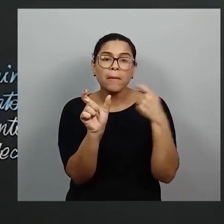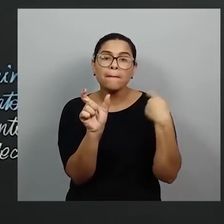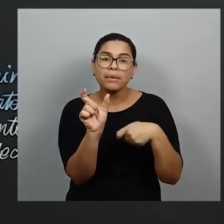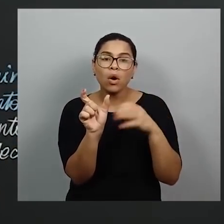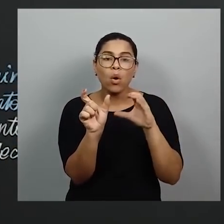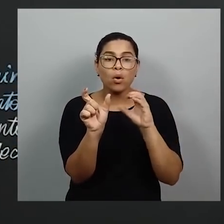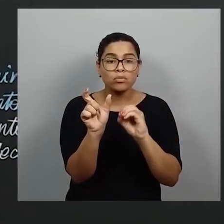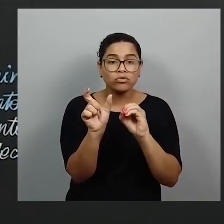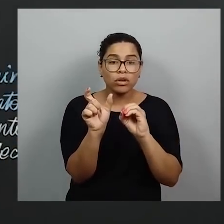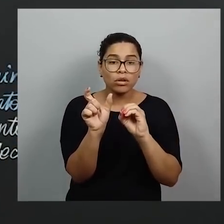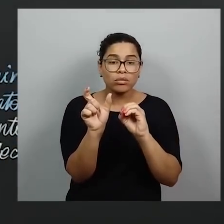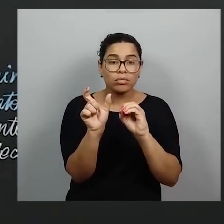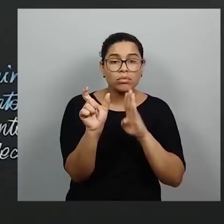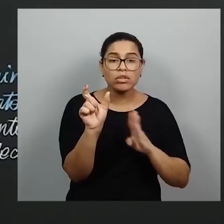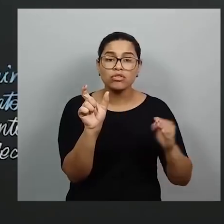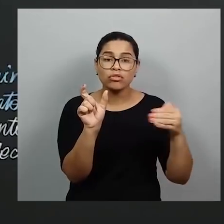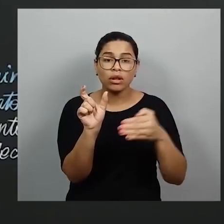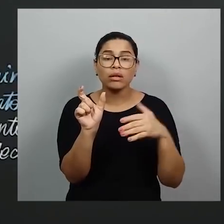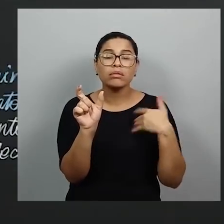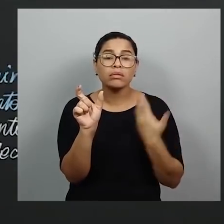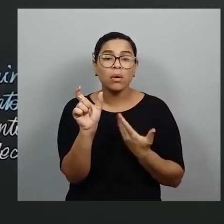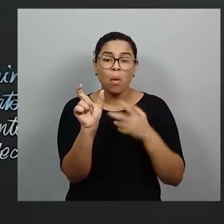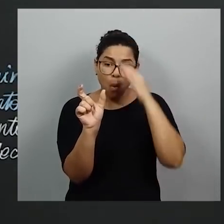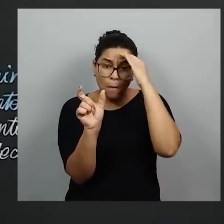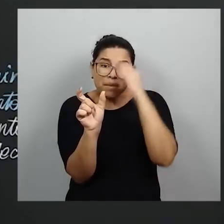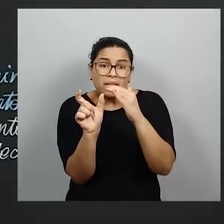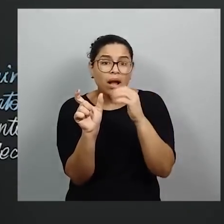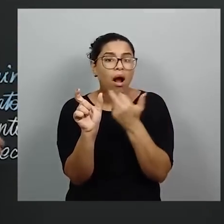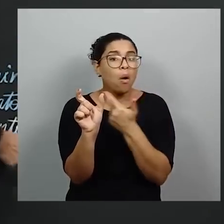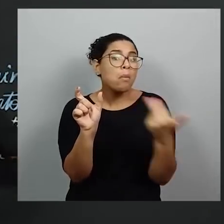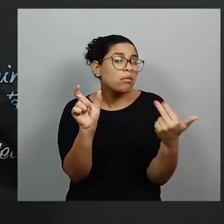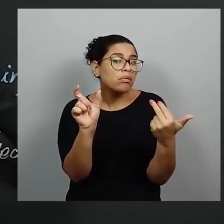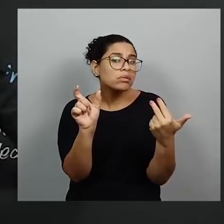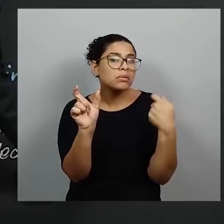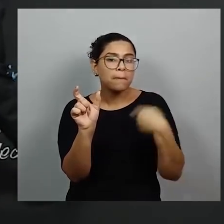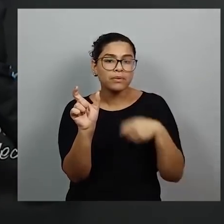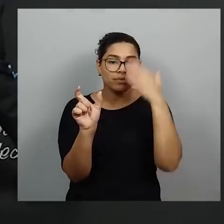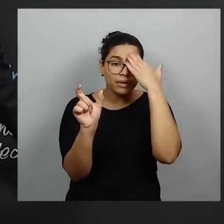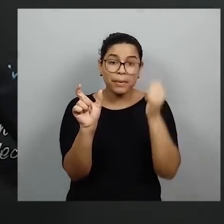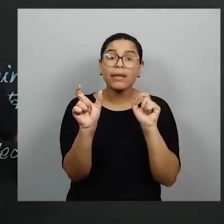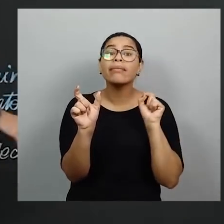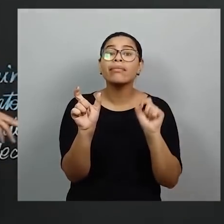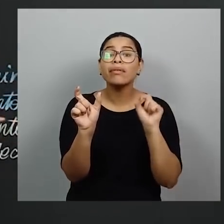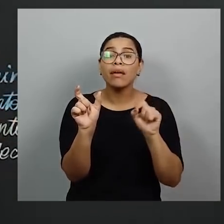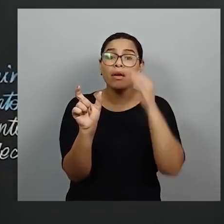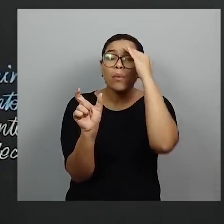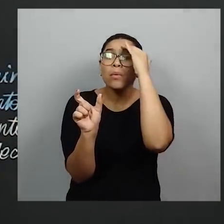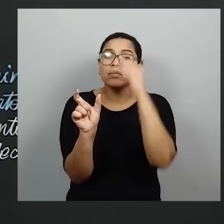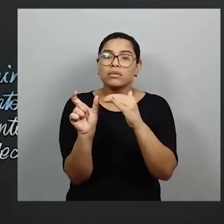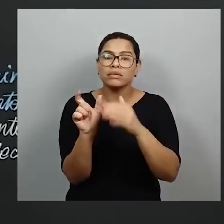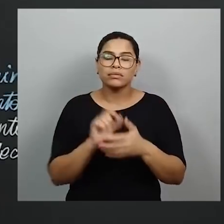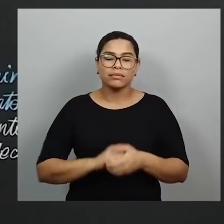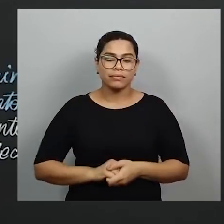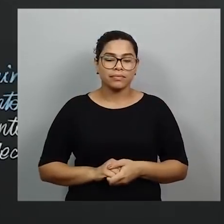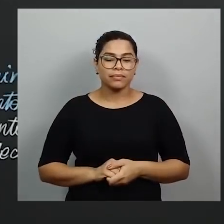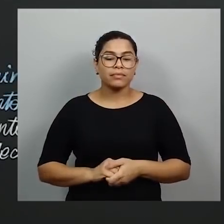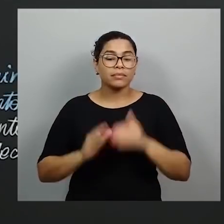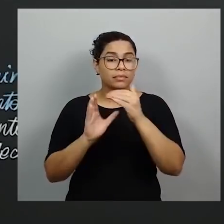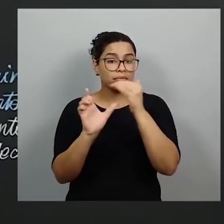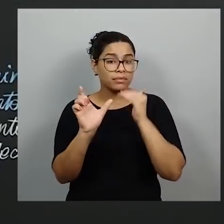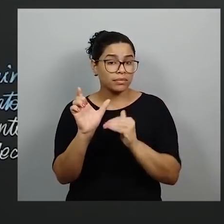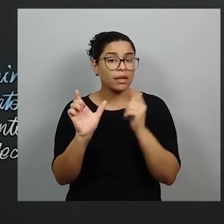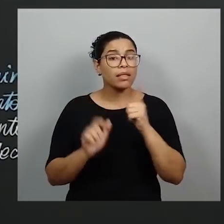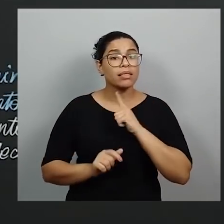um objeto indireto. Nesse caso, que quem obedece, nesse caso, obedeceram às regras. Eu tenho aqui uma